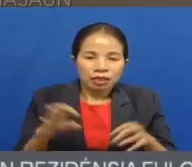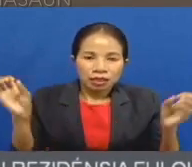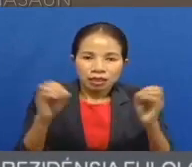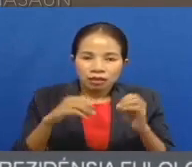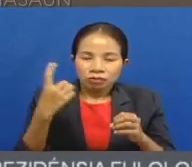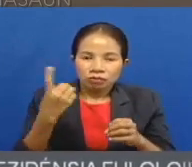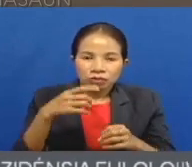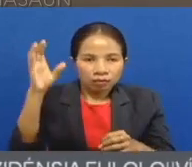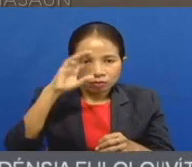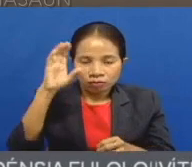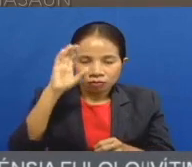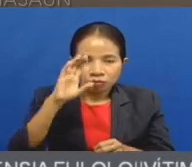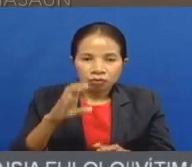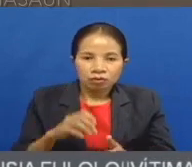hoje vai buca